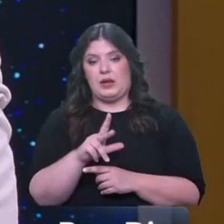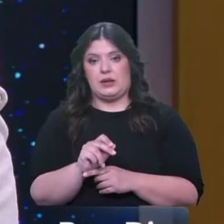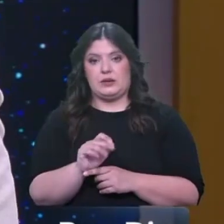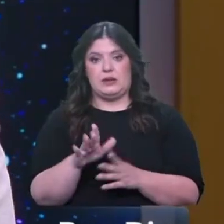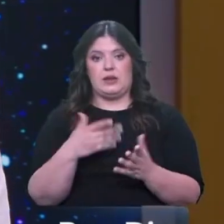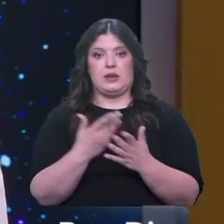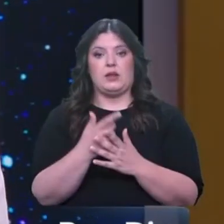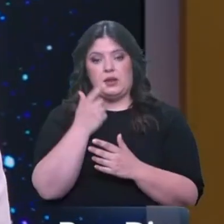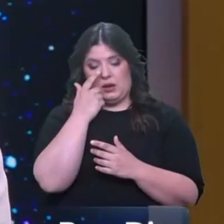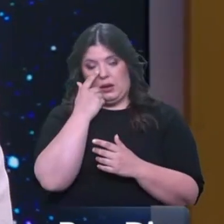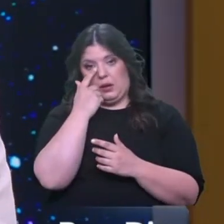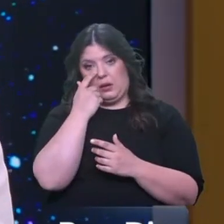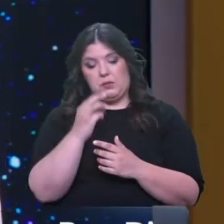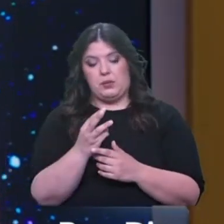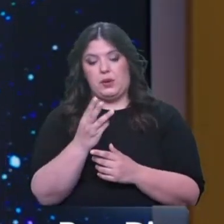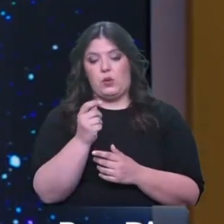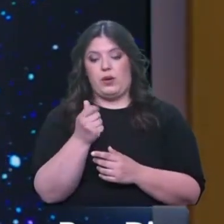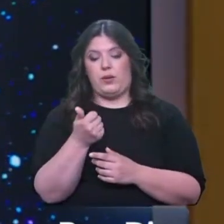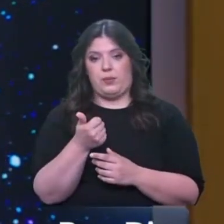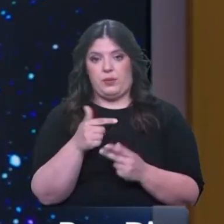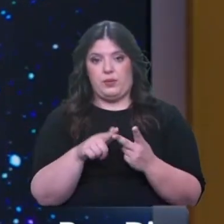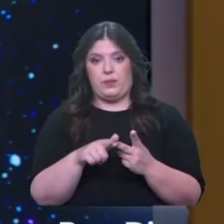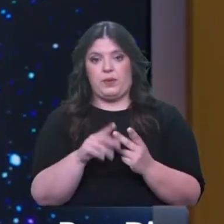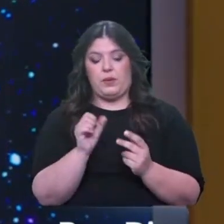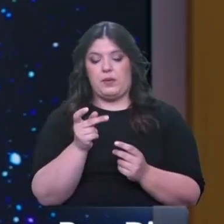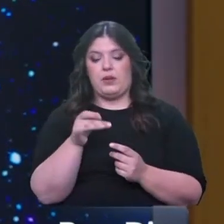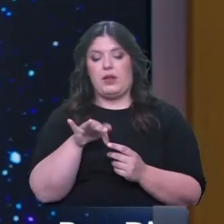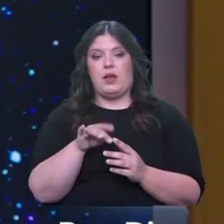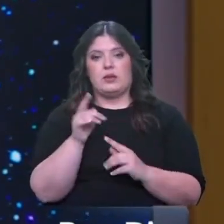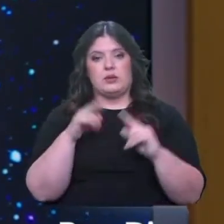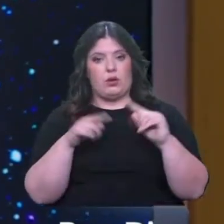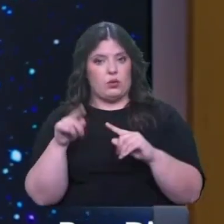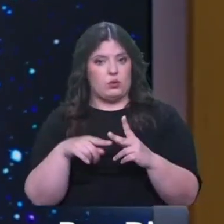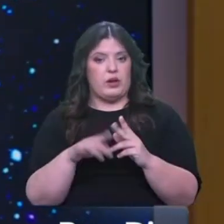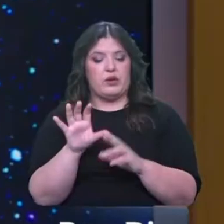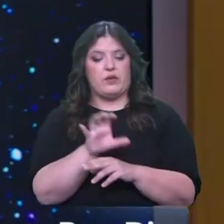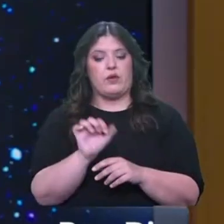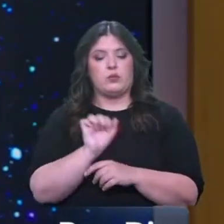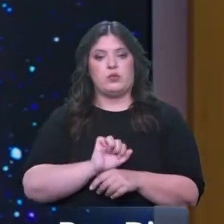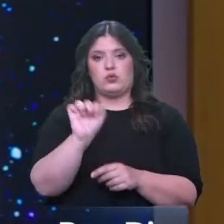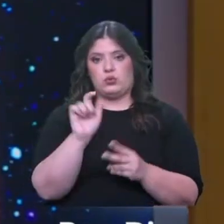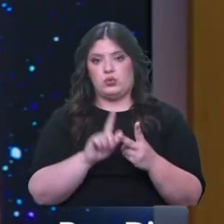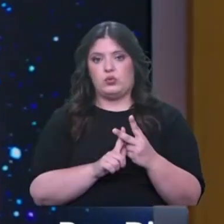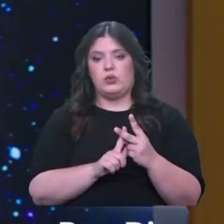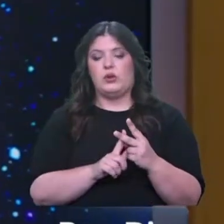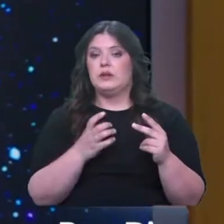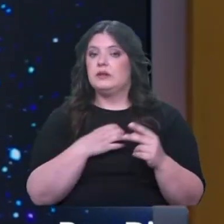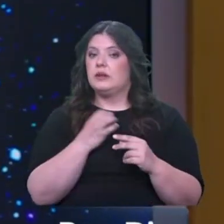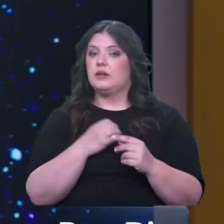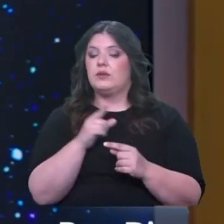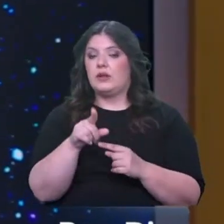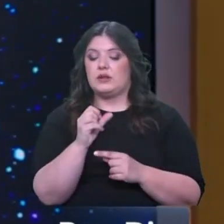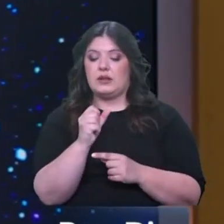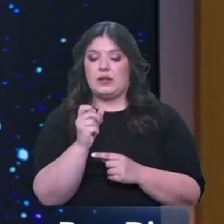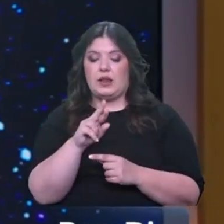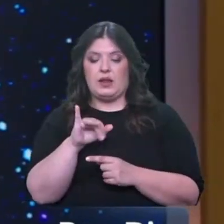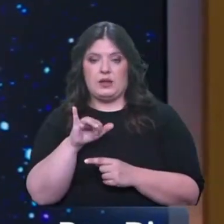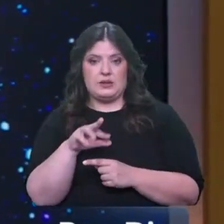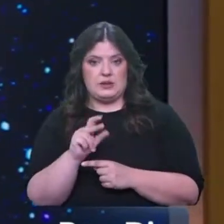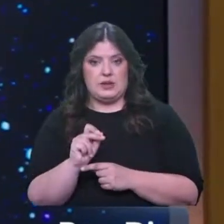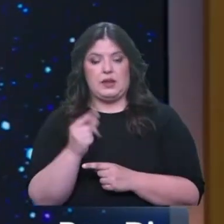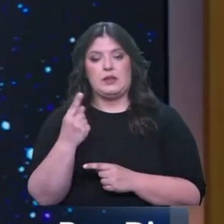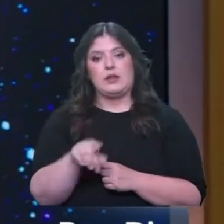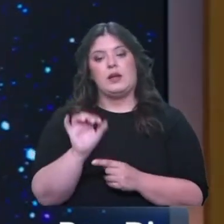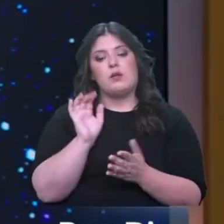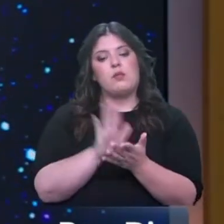pelo James Webb e é uma galáxia irregular na sua forma. Quer dizer que esta galáxia também tem